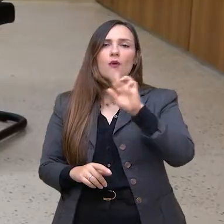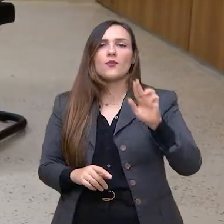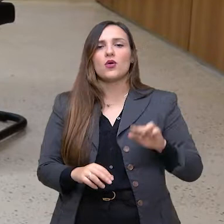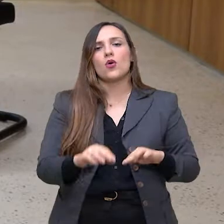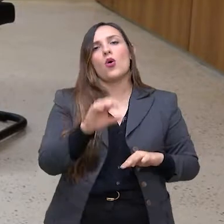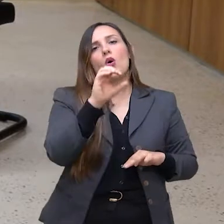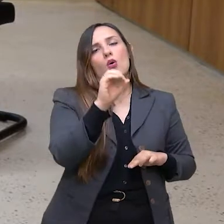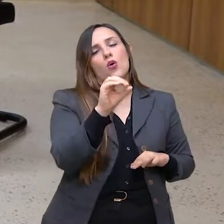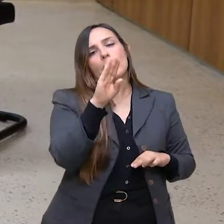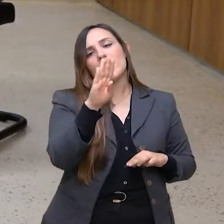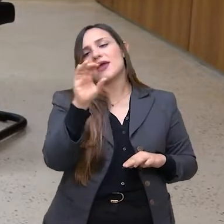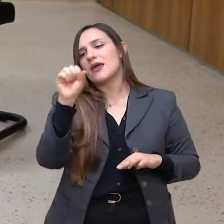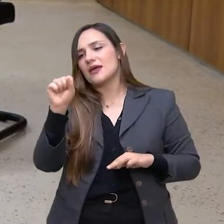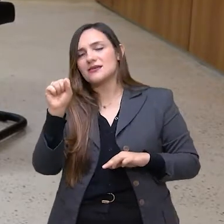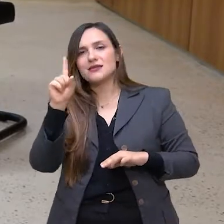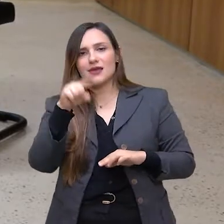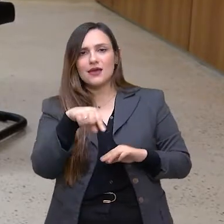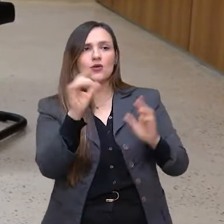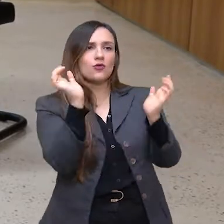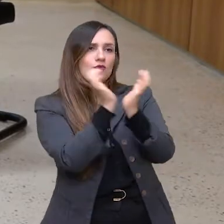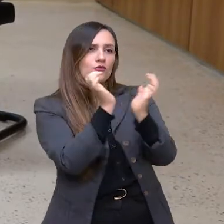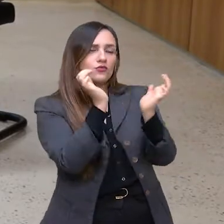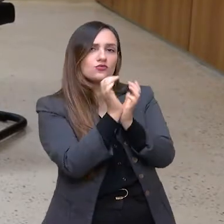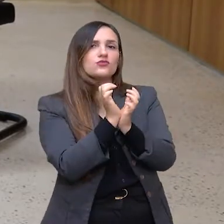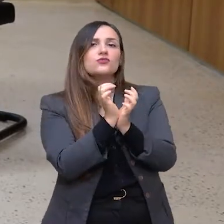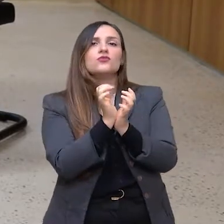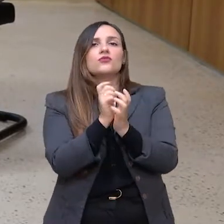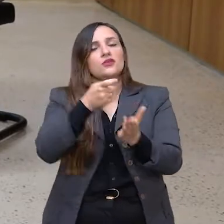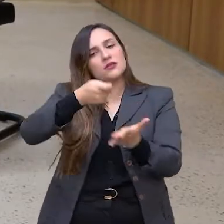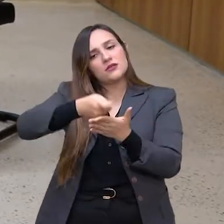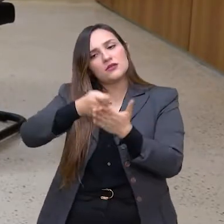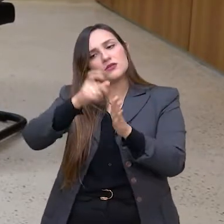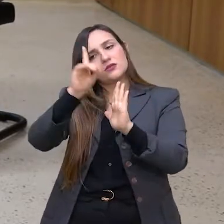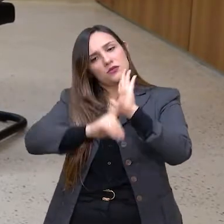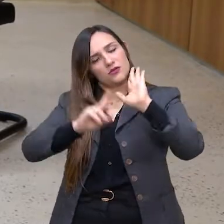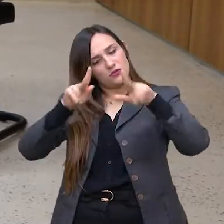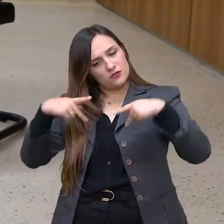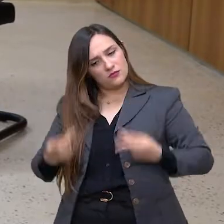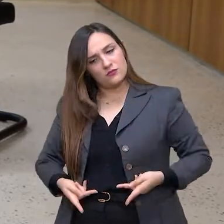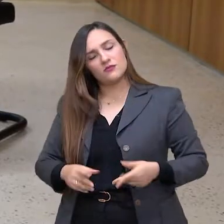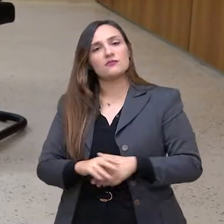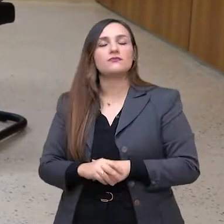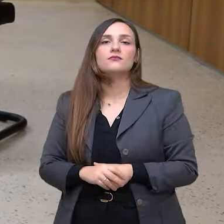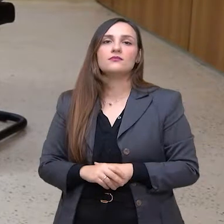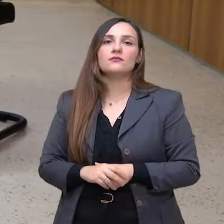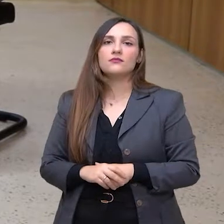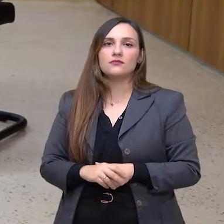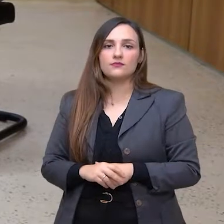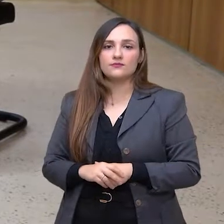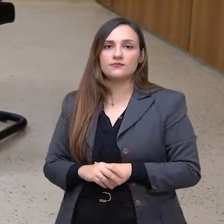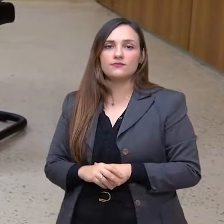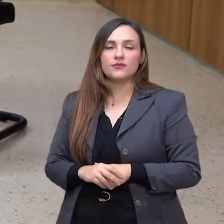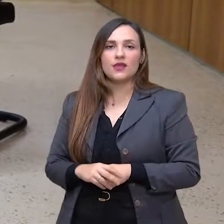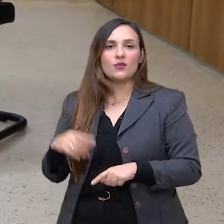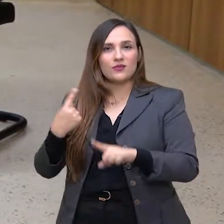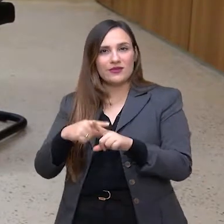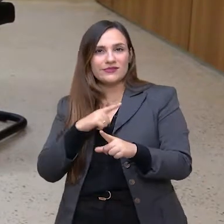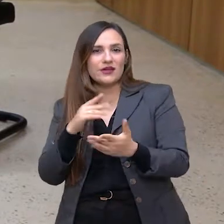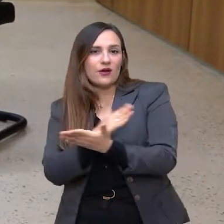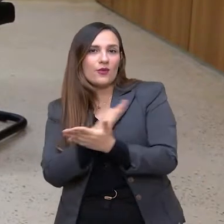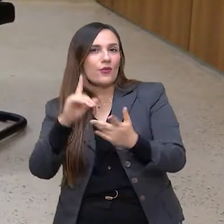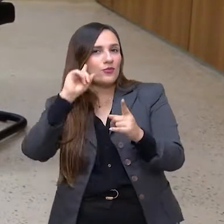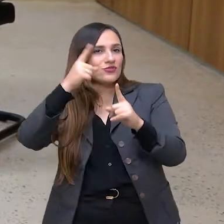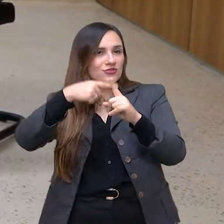né, que foi um caminho de desenvolvimento dos direitos humanos, até que nós chegamos aos ODS em 2015, após os Objetivos